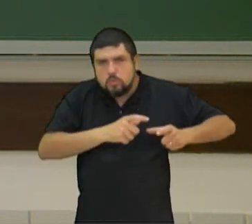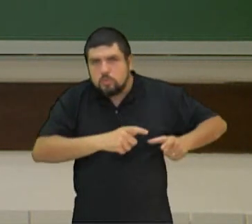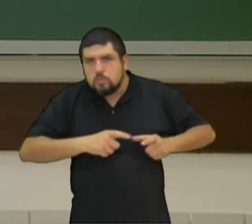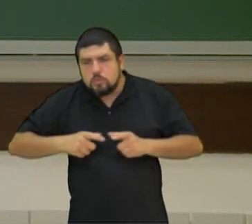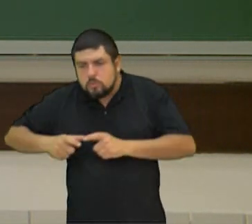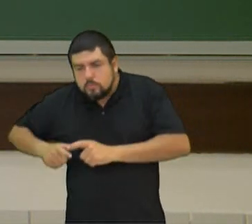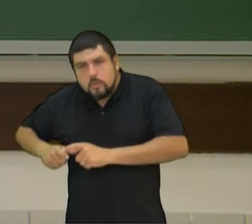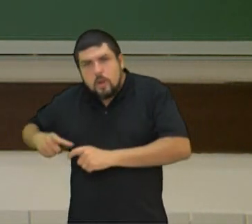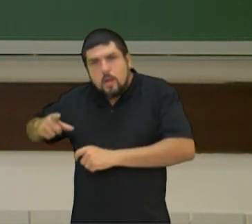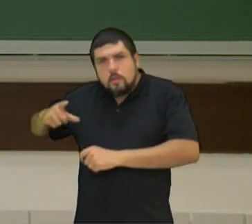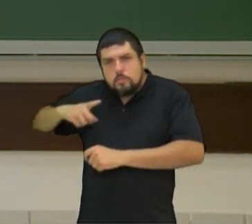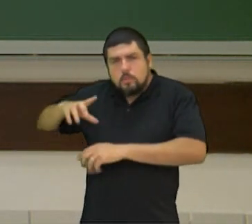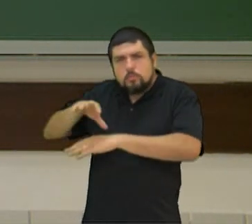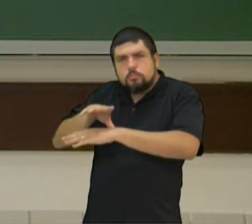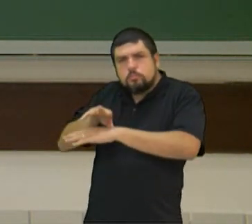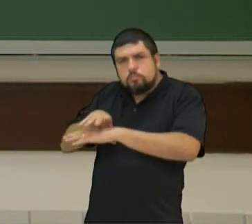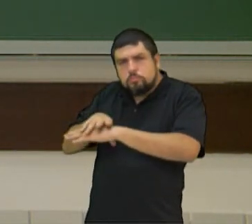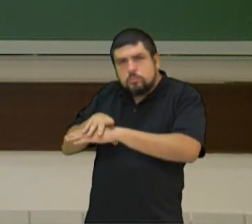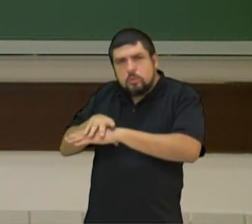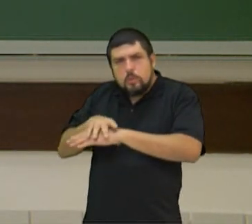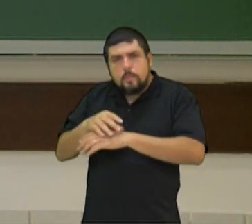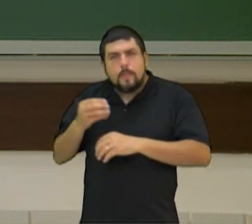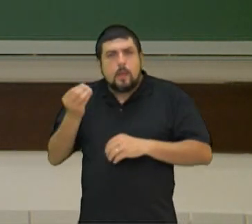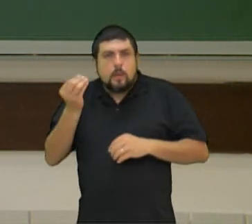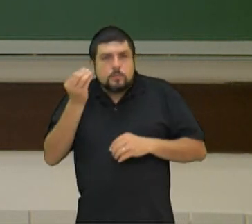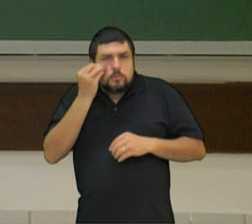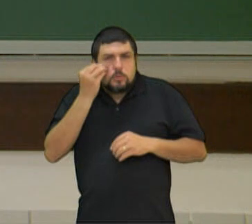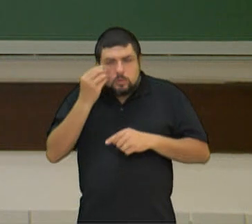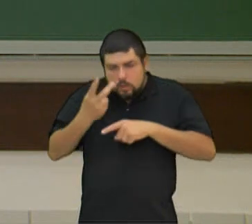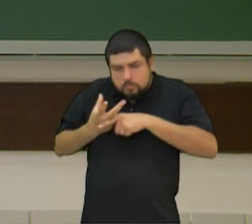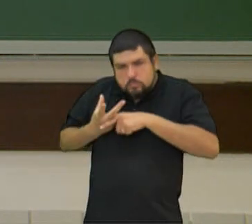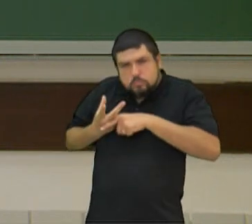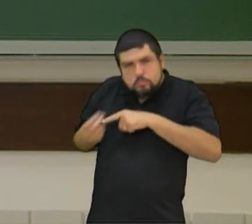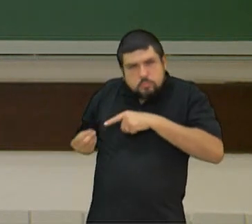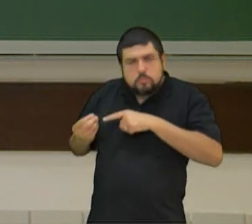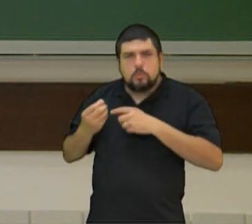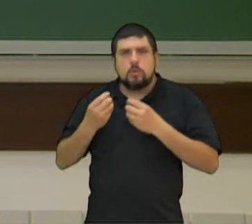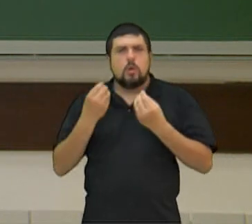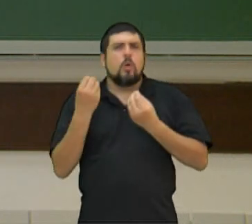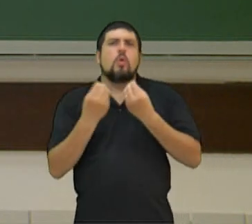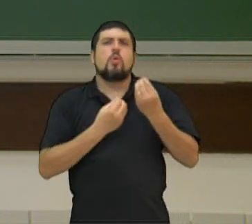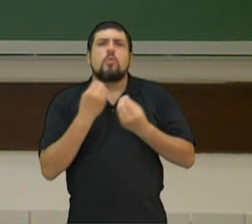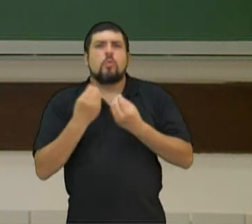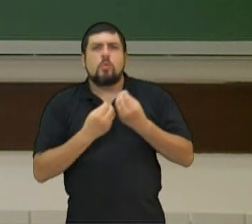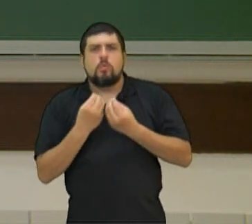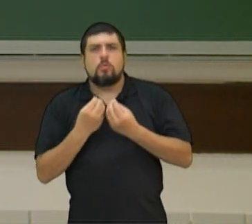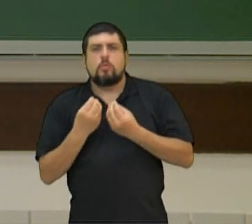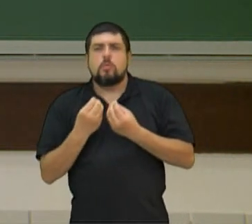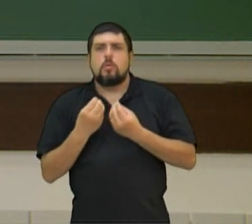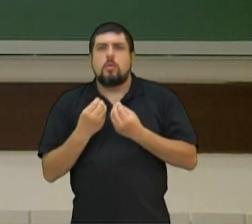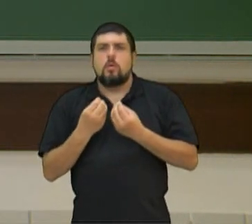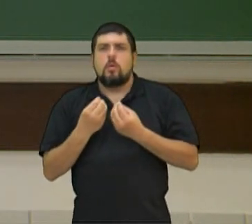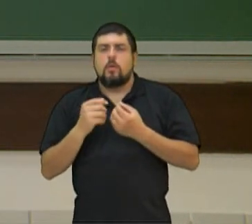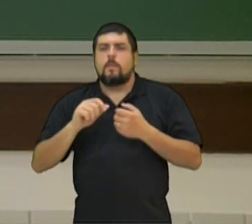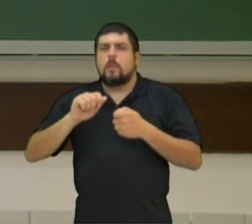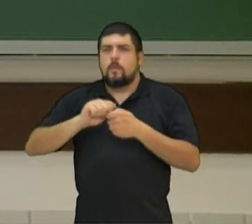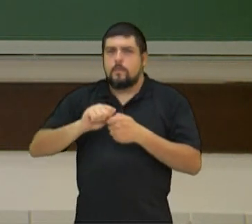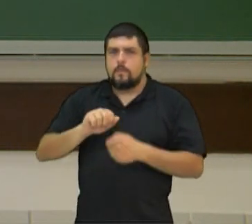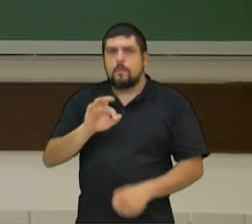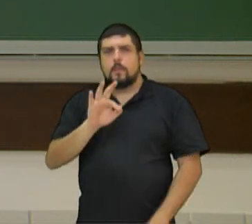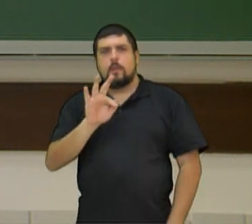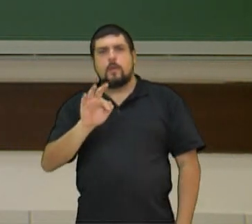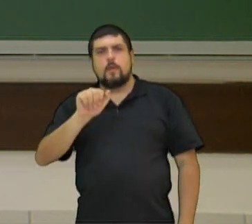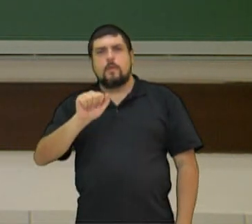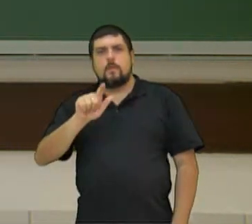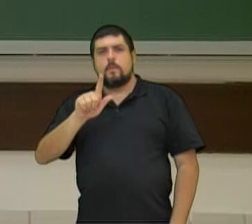aquele antígeno e aí tentam atacar. De que forma? Ou através da fagocitose,